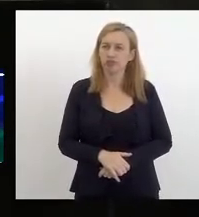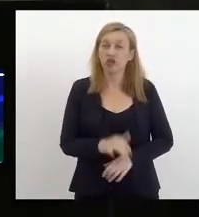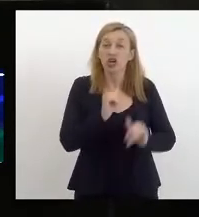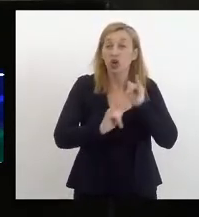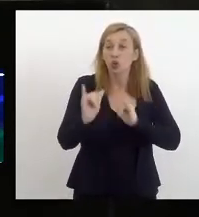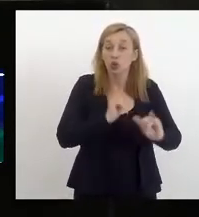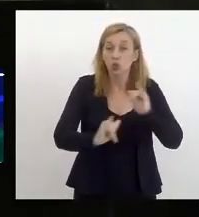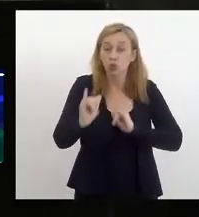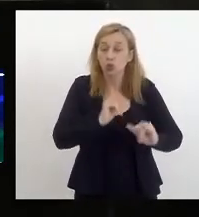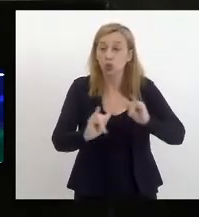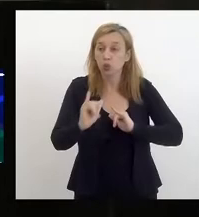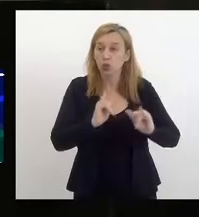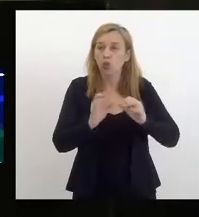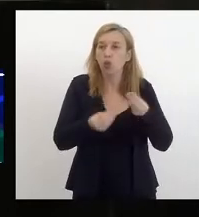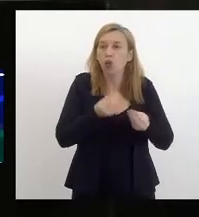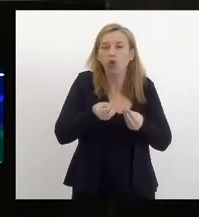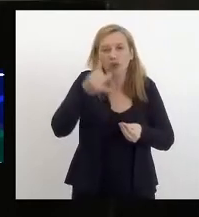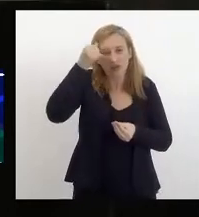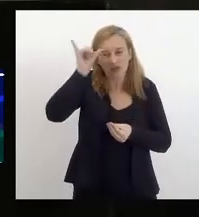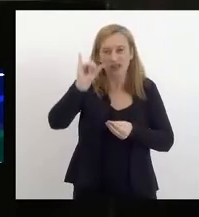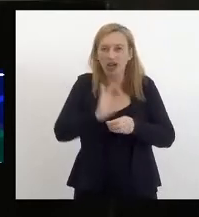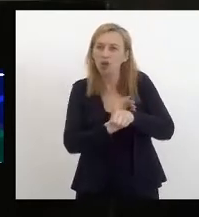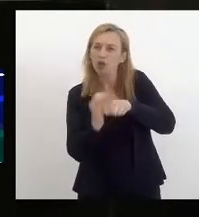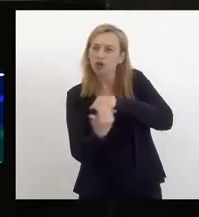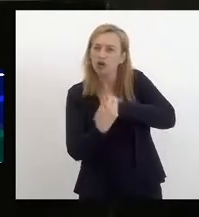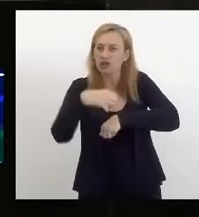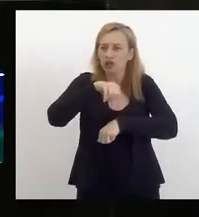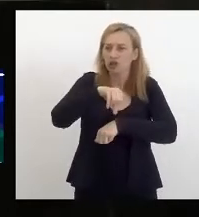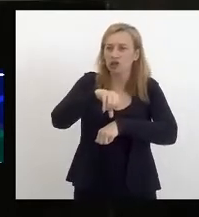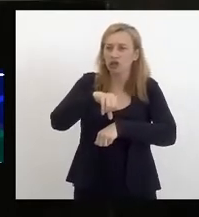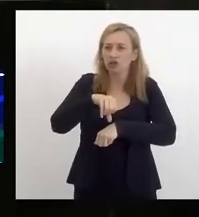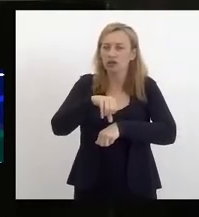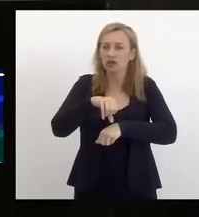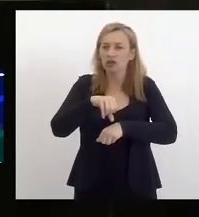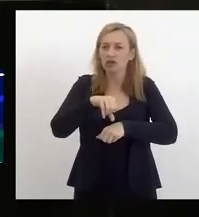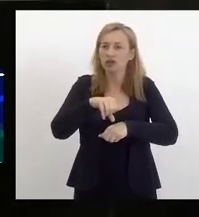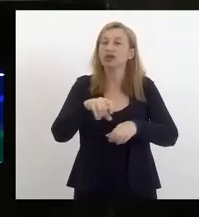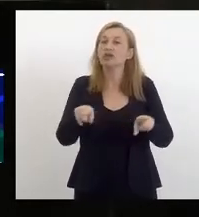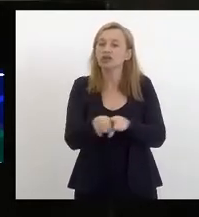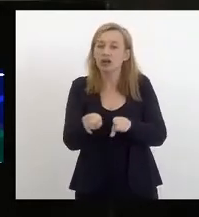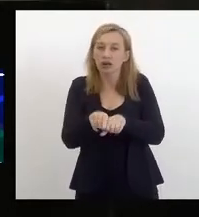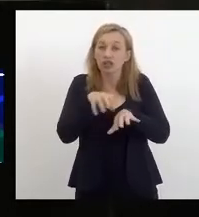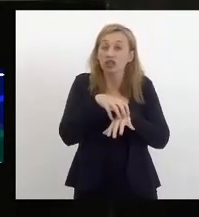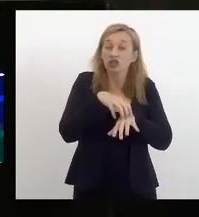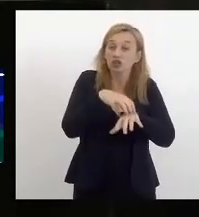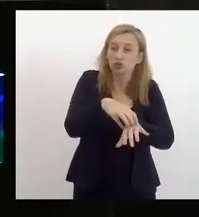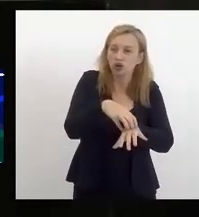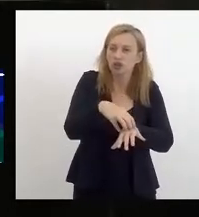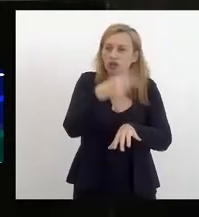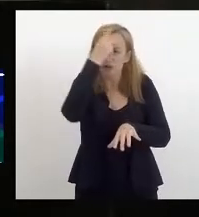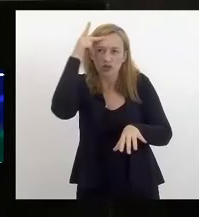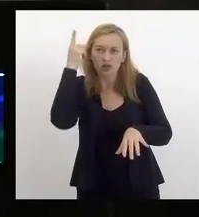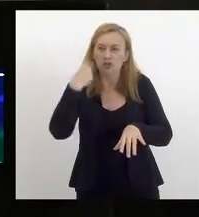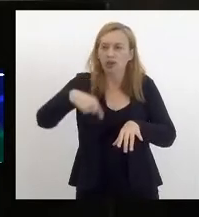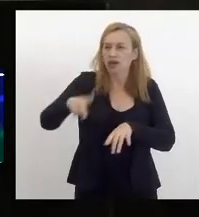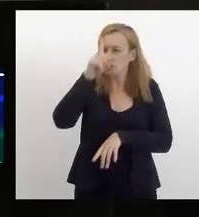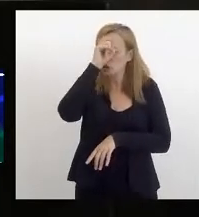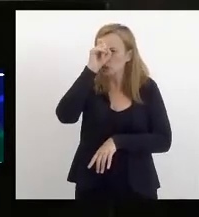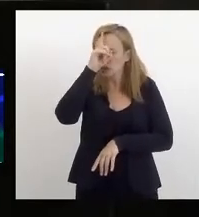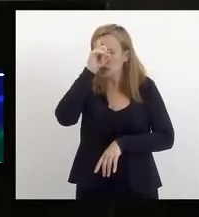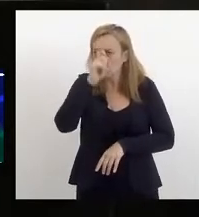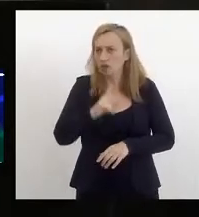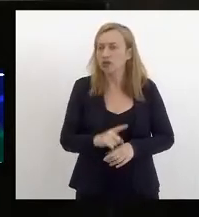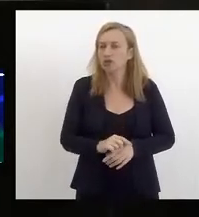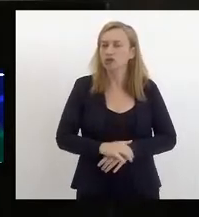informações sobre a prevenção a ser cada convite que resolveram transporte de pacientes para hospitais que resolveram